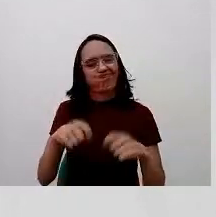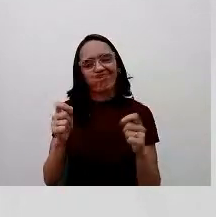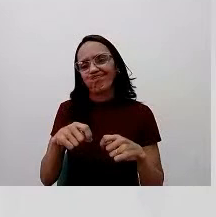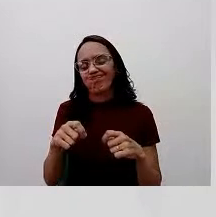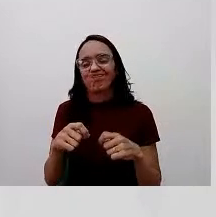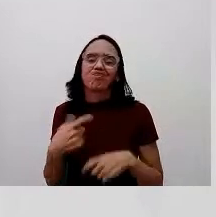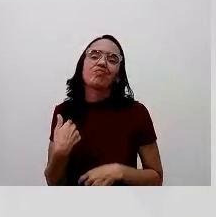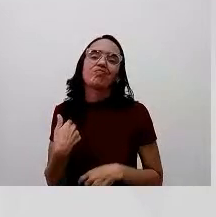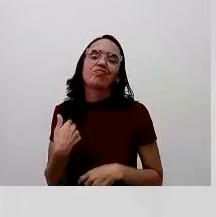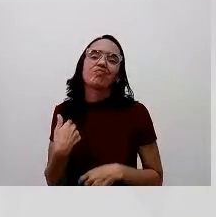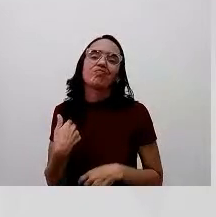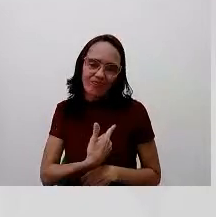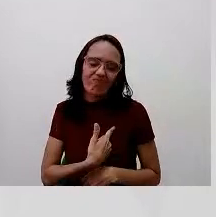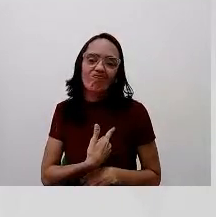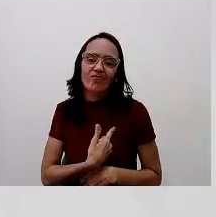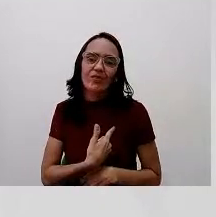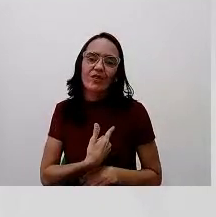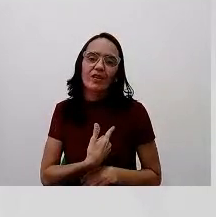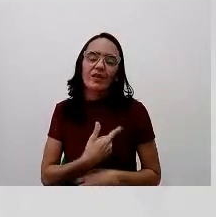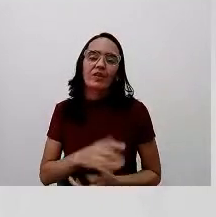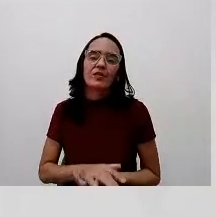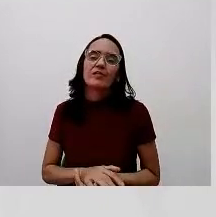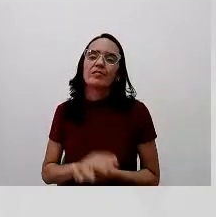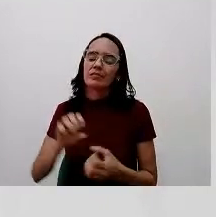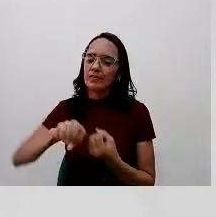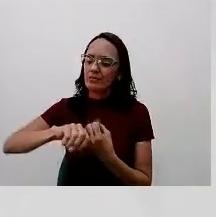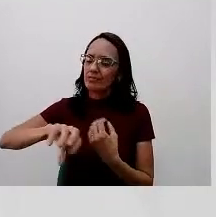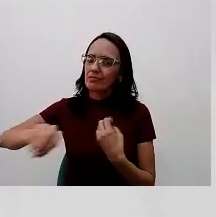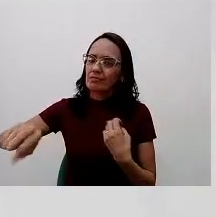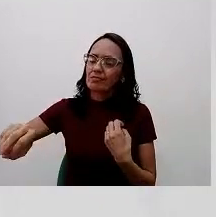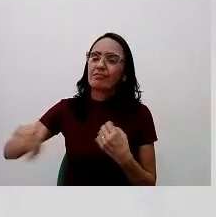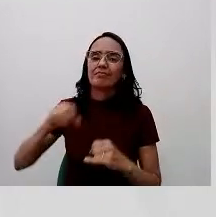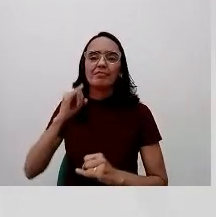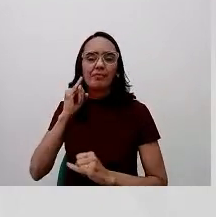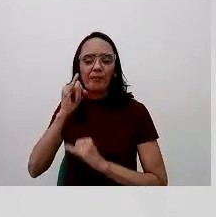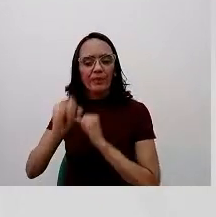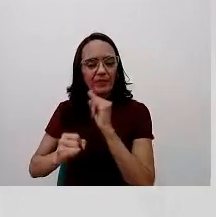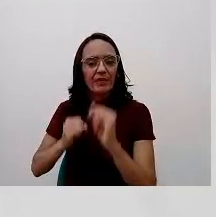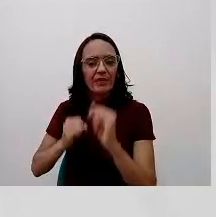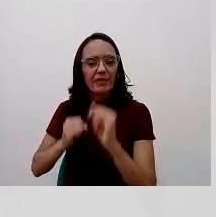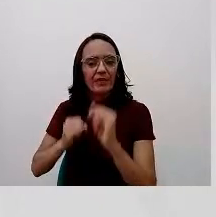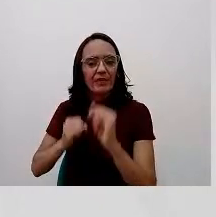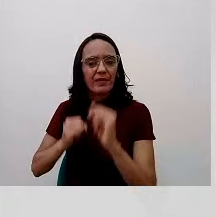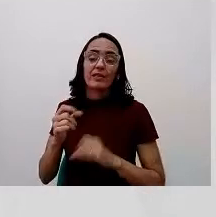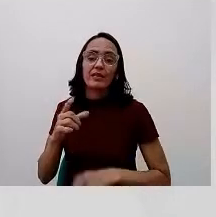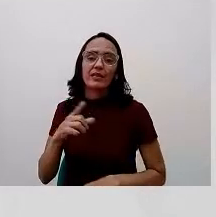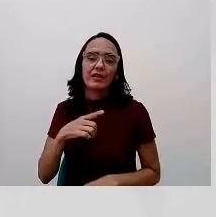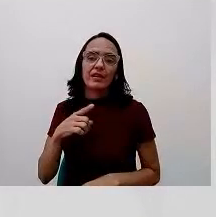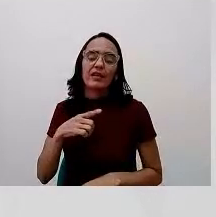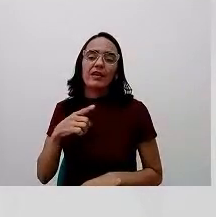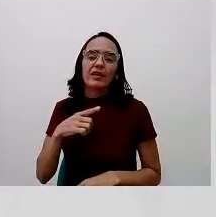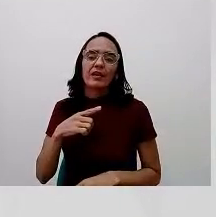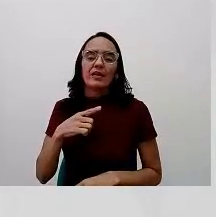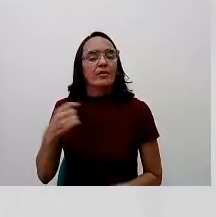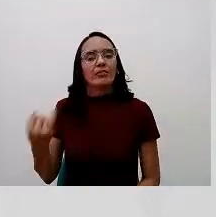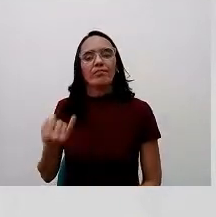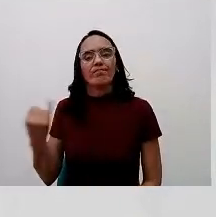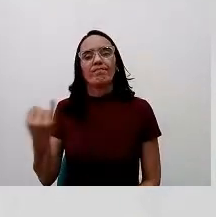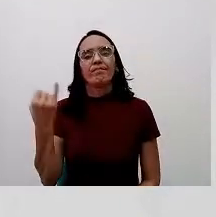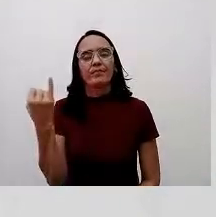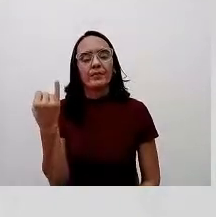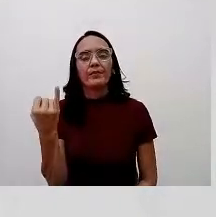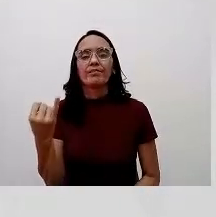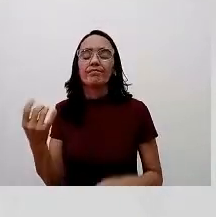evento para esse modelo online, que apesar de ter defeitos, né, também tem suas vantagens, né, porque nós podemos ter palestrantes